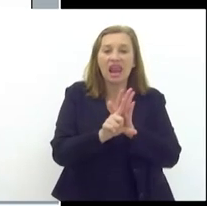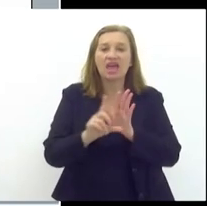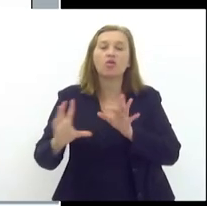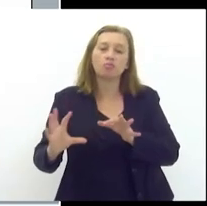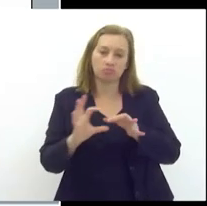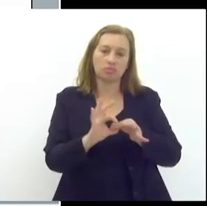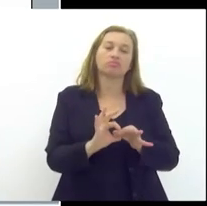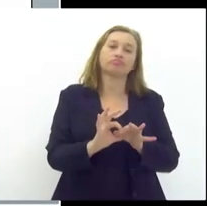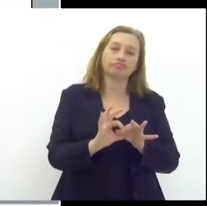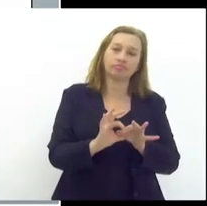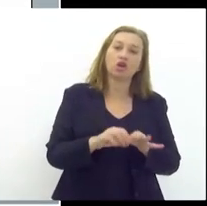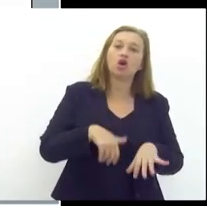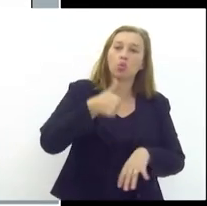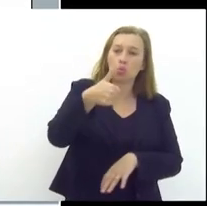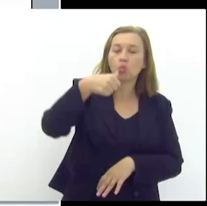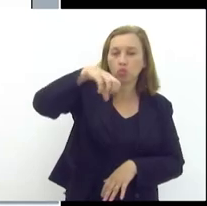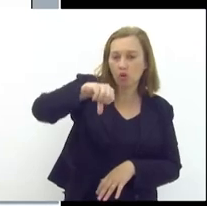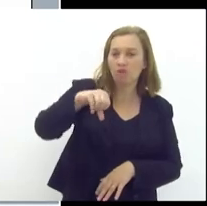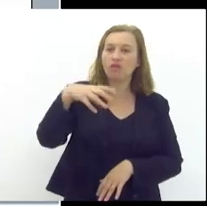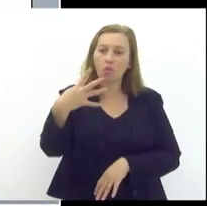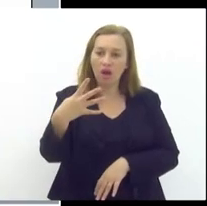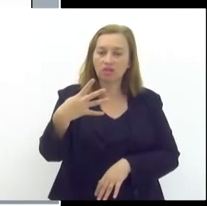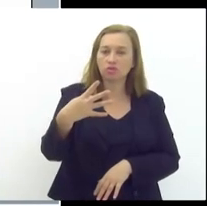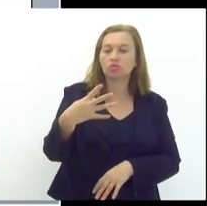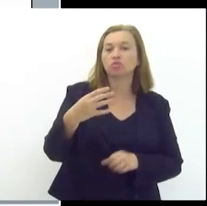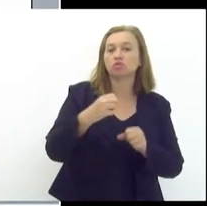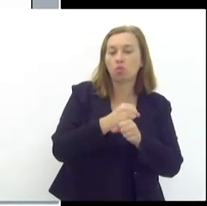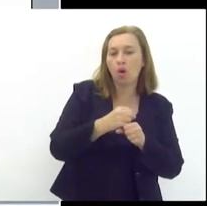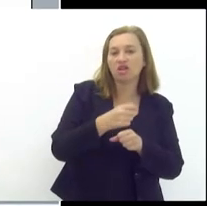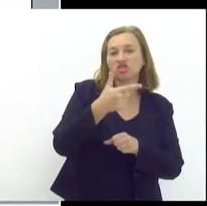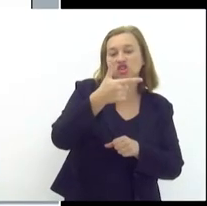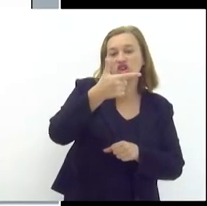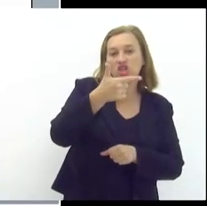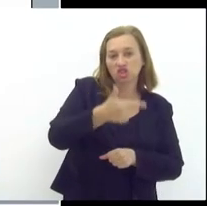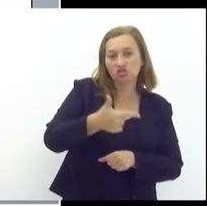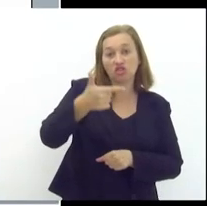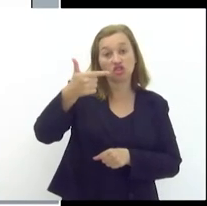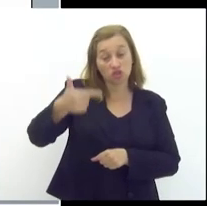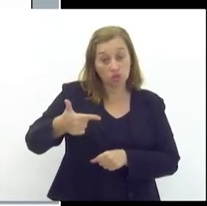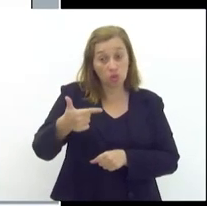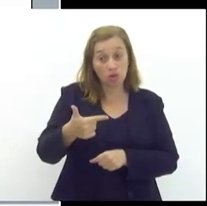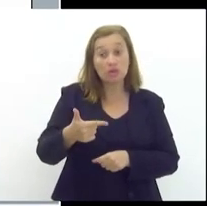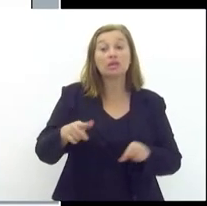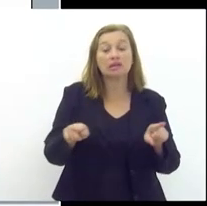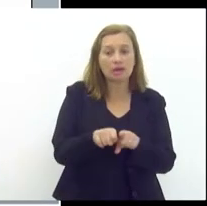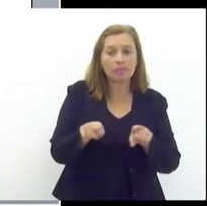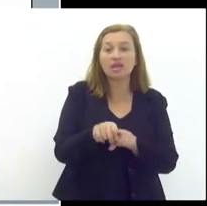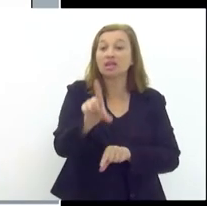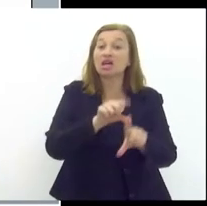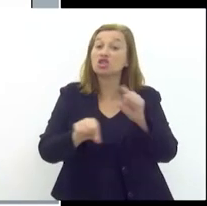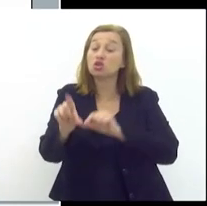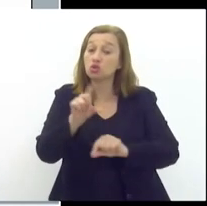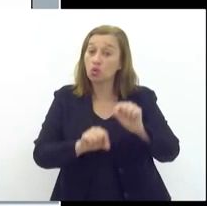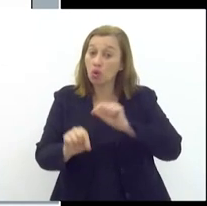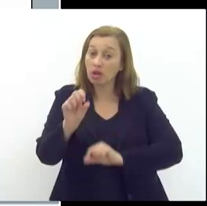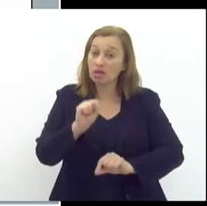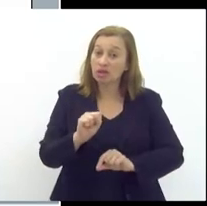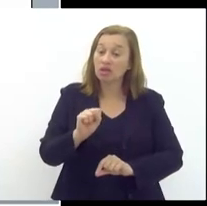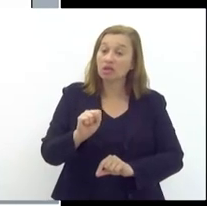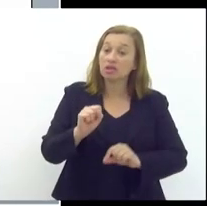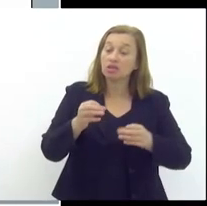complementar 194 de 22 e também nós decisões que o Supremo tomou